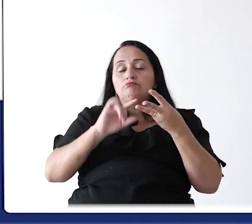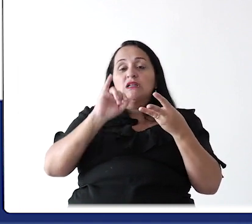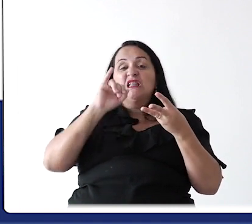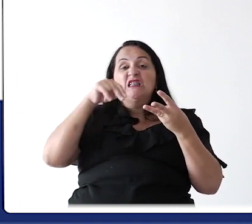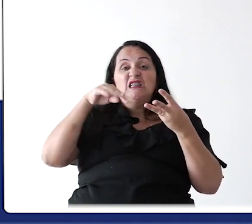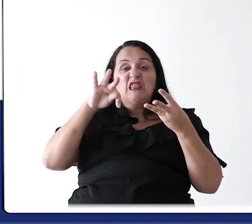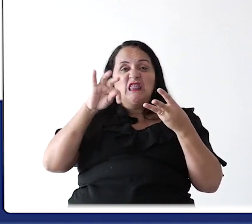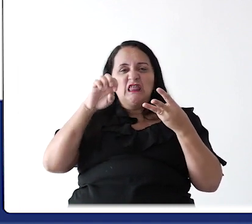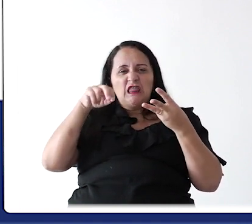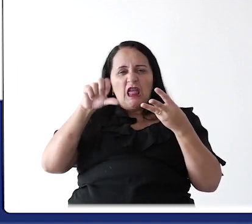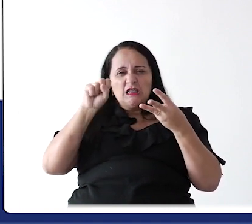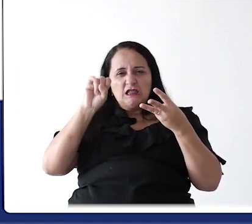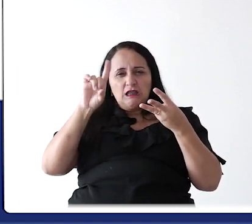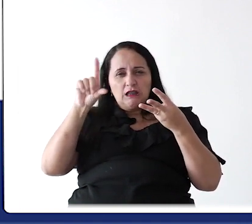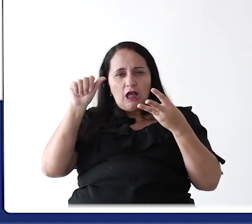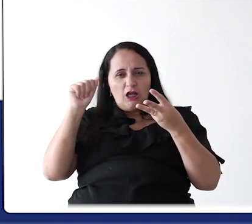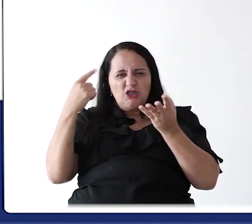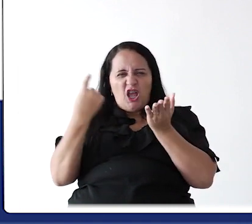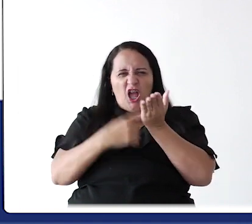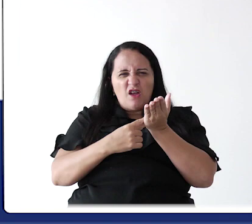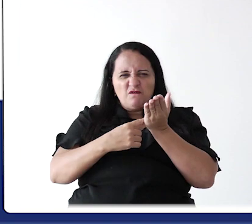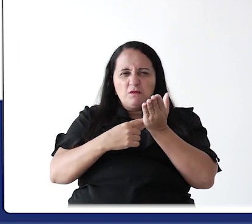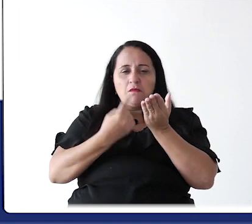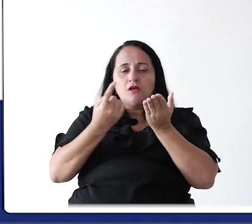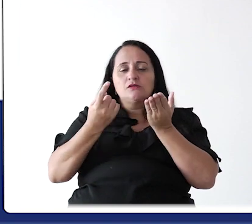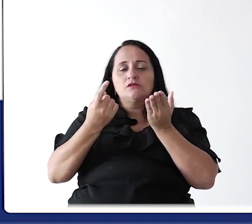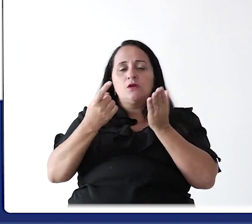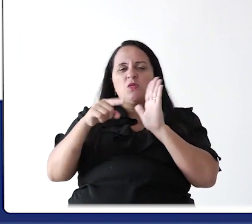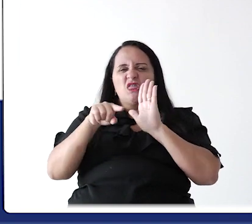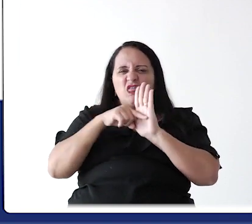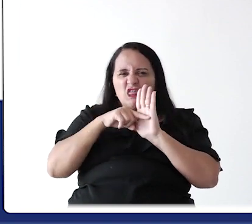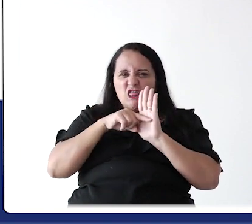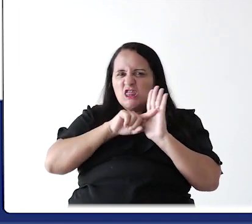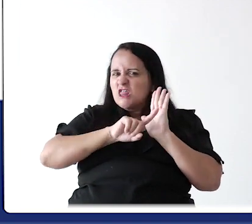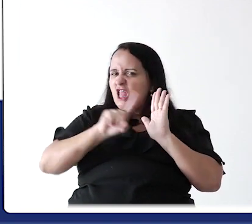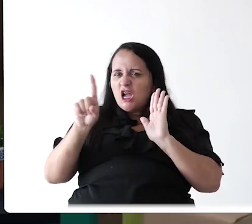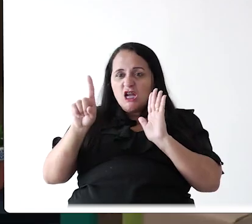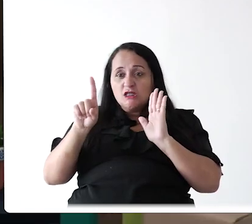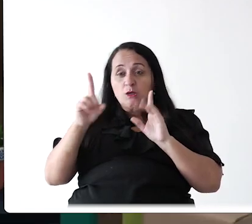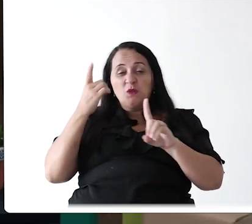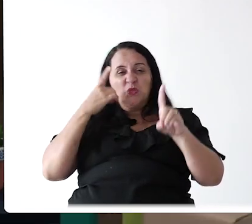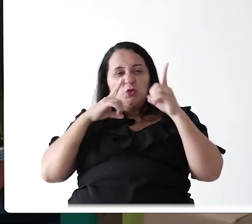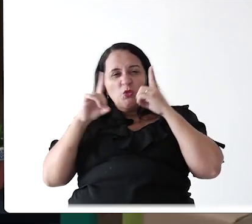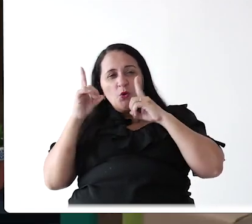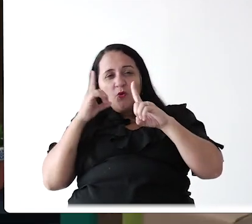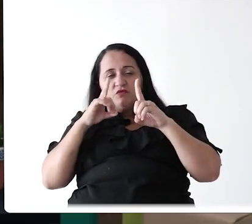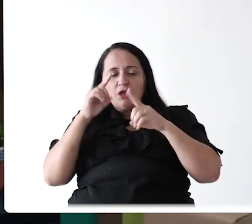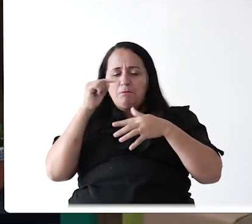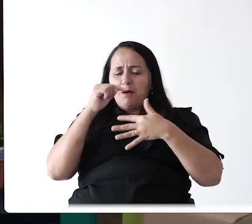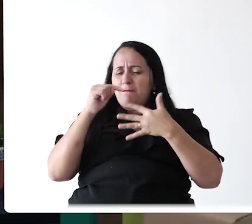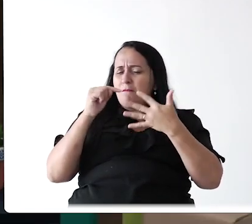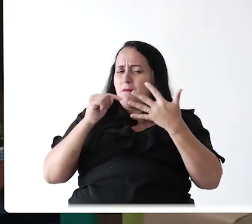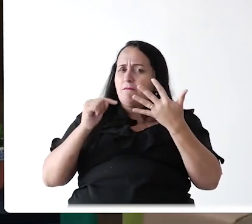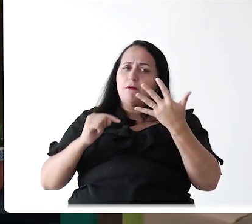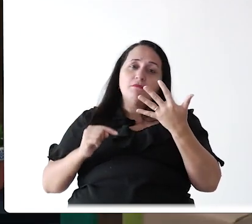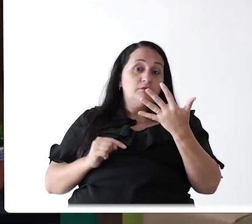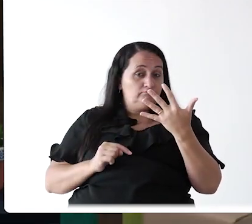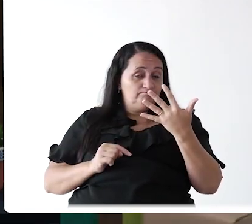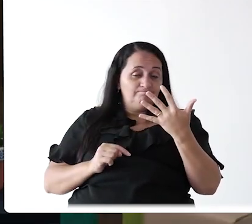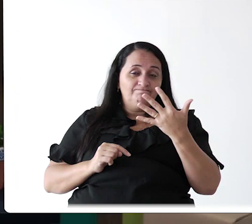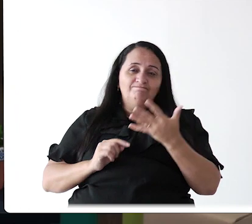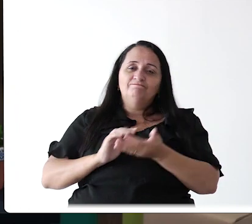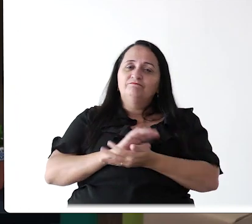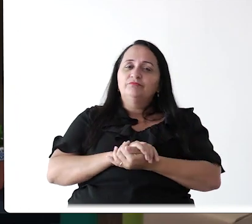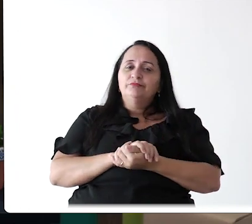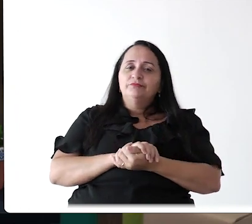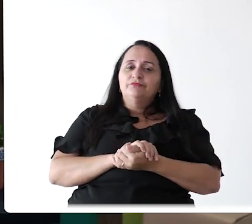intensidade, afirmação, negação, dúvida, entre outras. Por exemplo, lá no texto a gente utilizou aquela